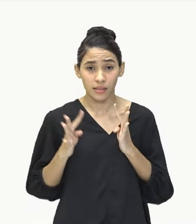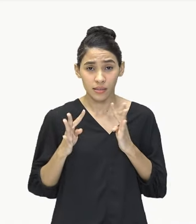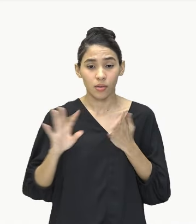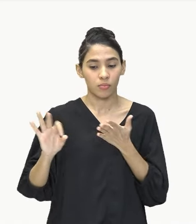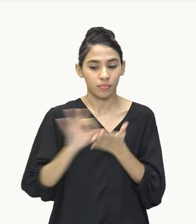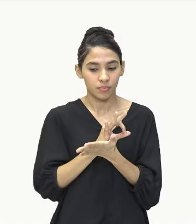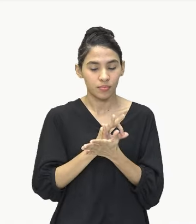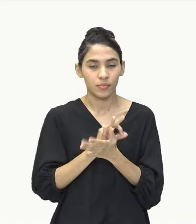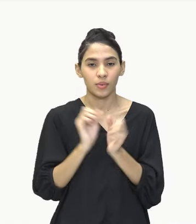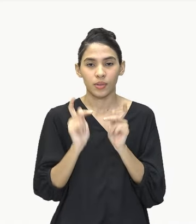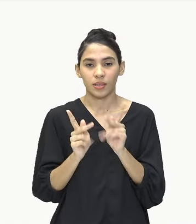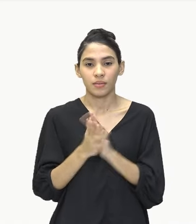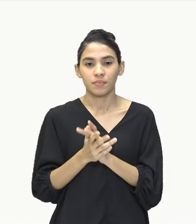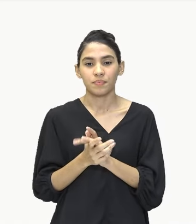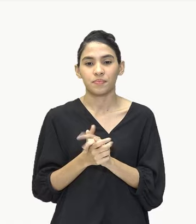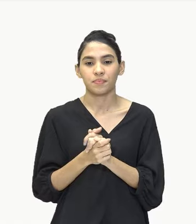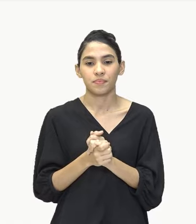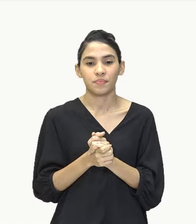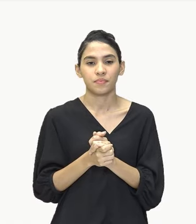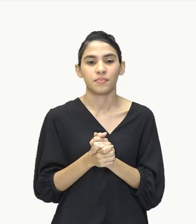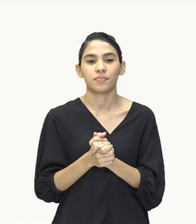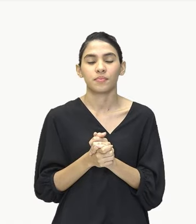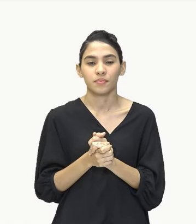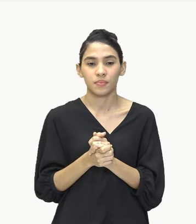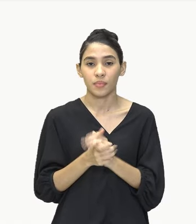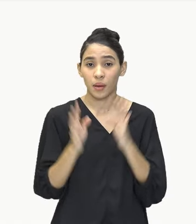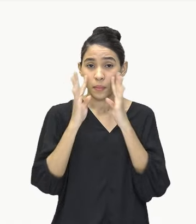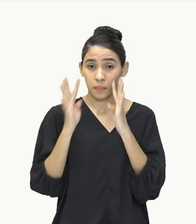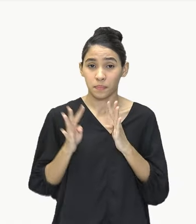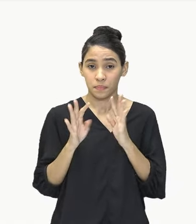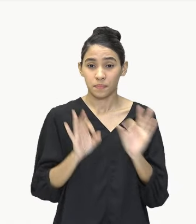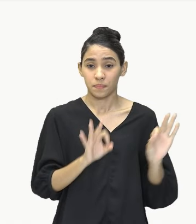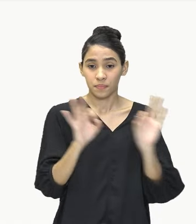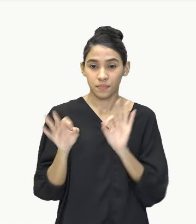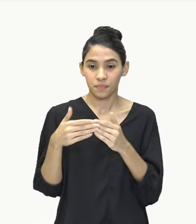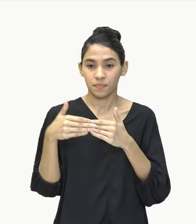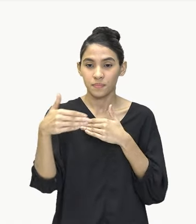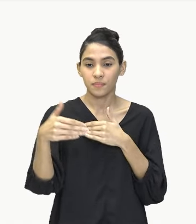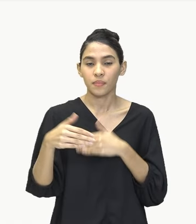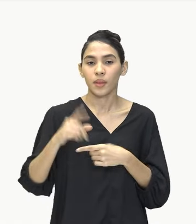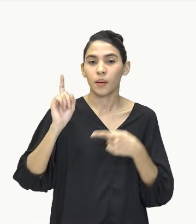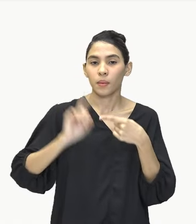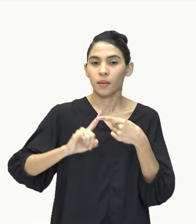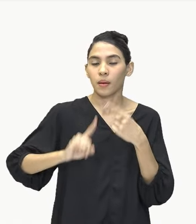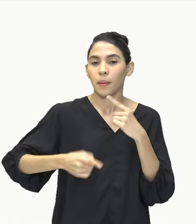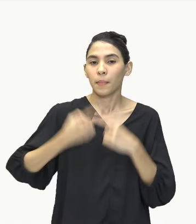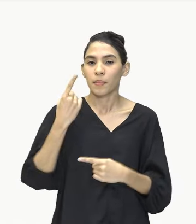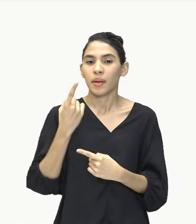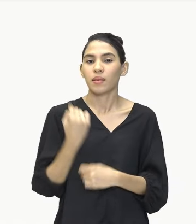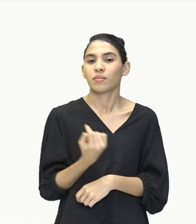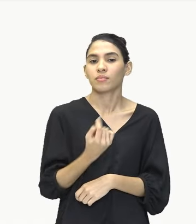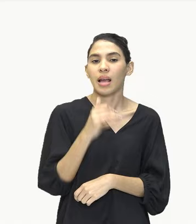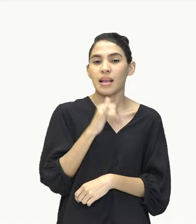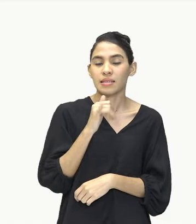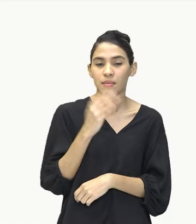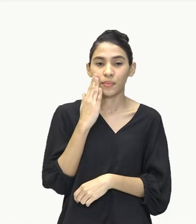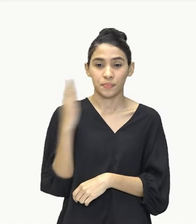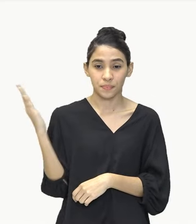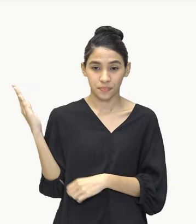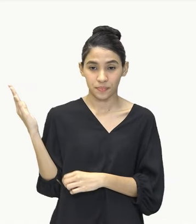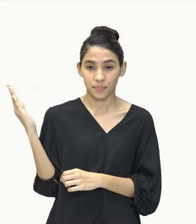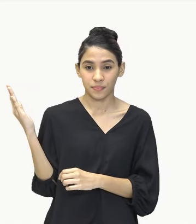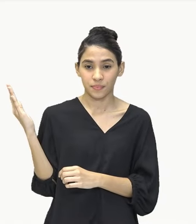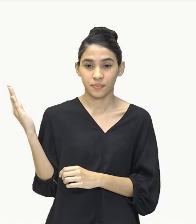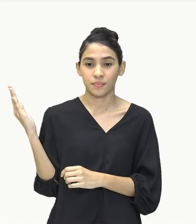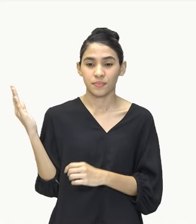nota. Então, acompanhe aí a sua cartela, a sua tela. O primeiro exemplo que nós temos é o seguinte.